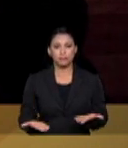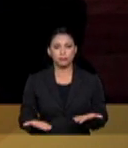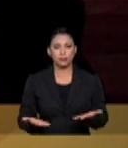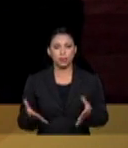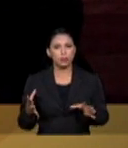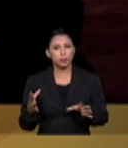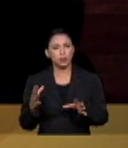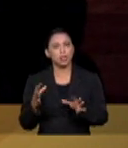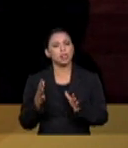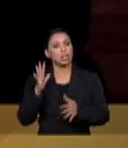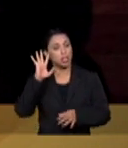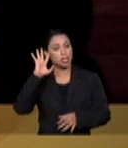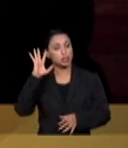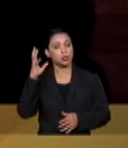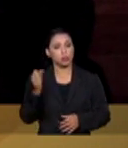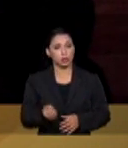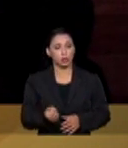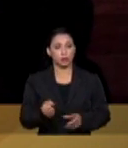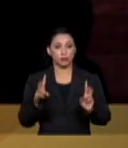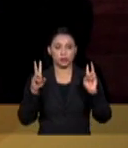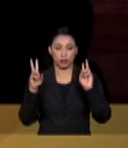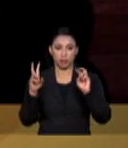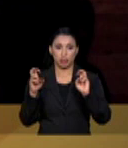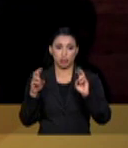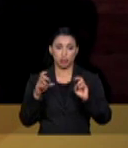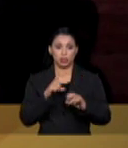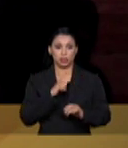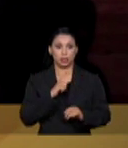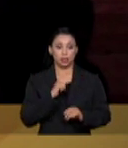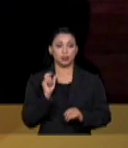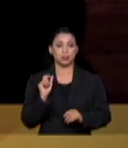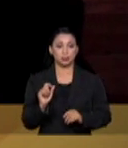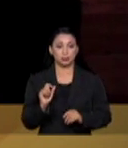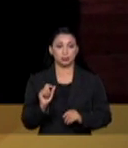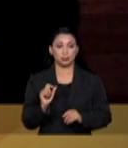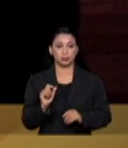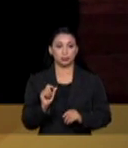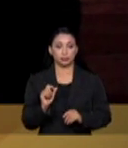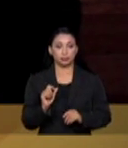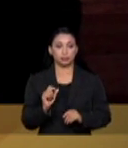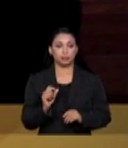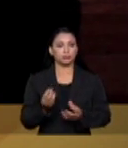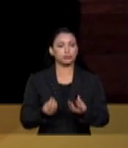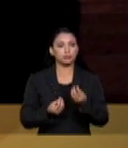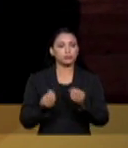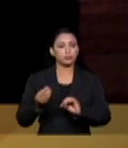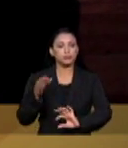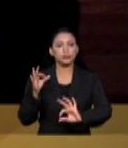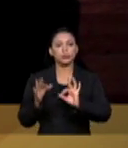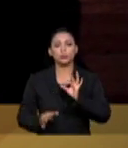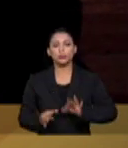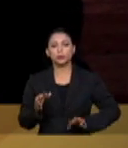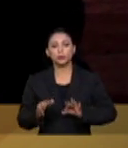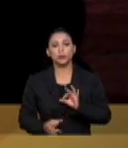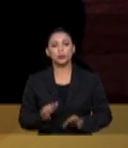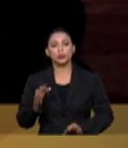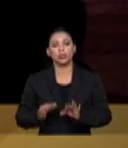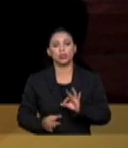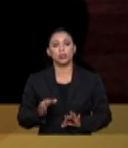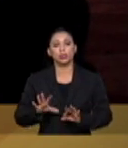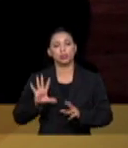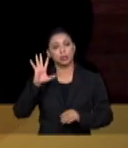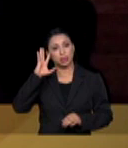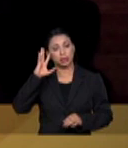funcionar esta questão parece-me necessário expandir a moldura jurídica colocada pela